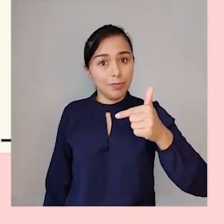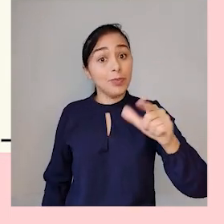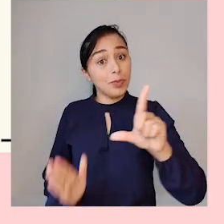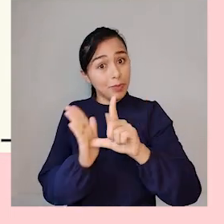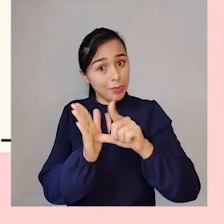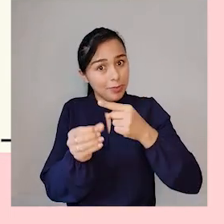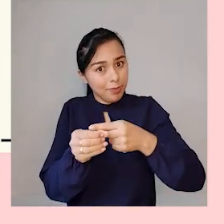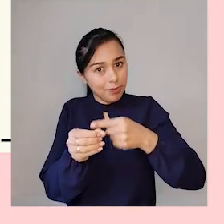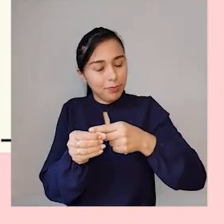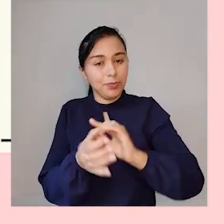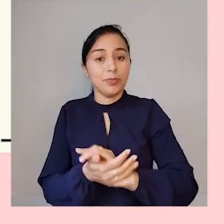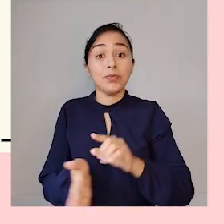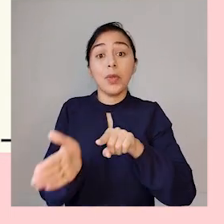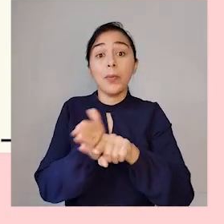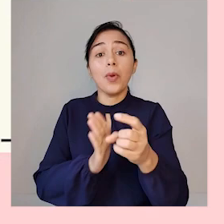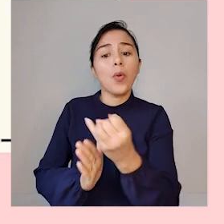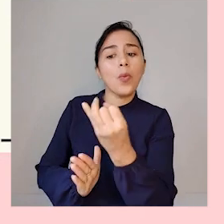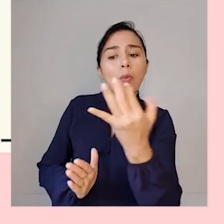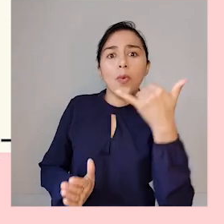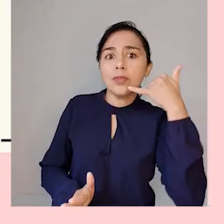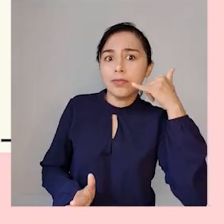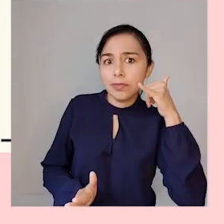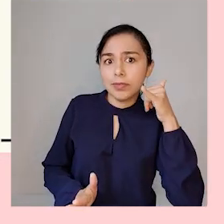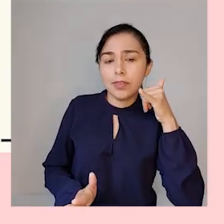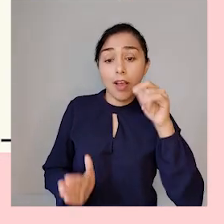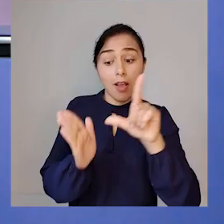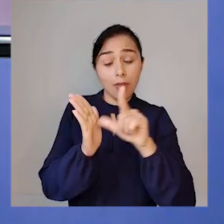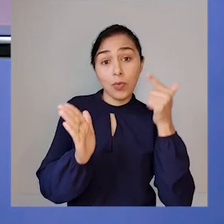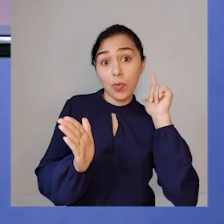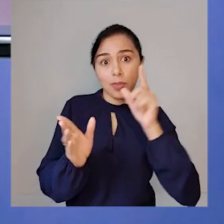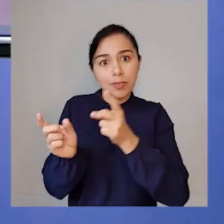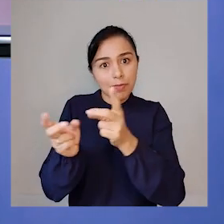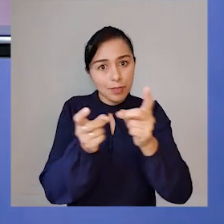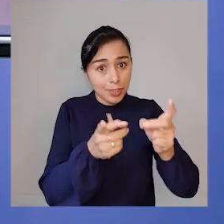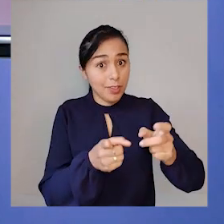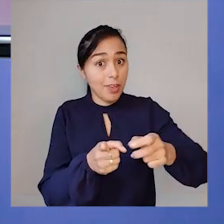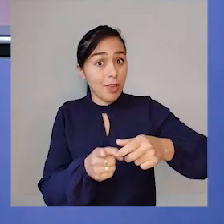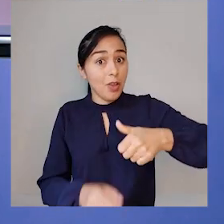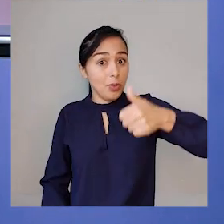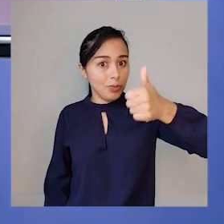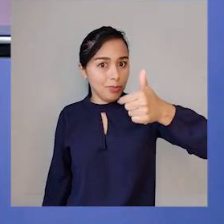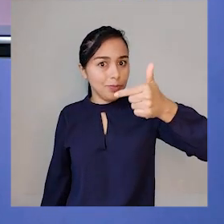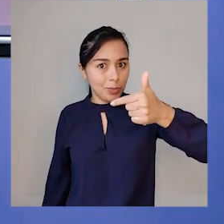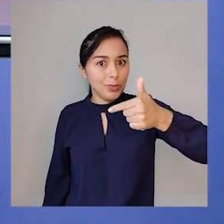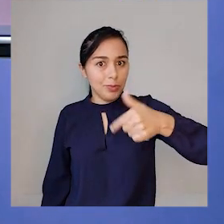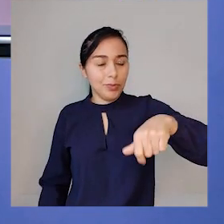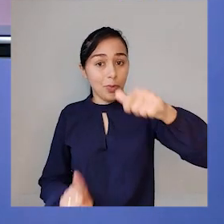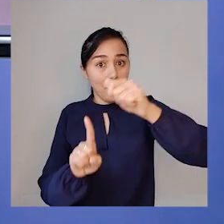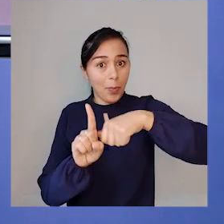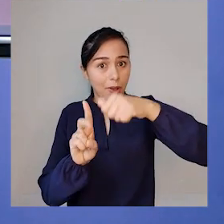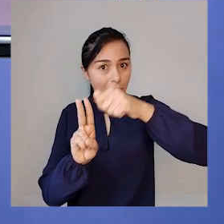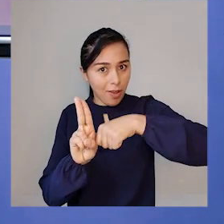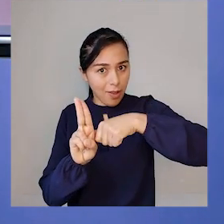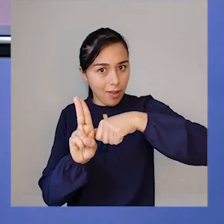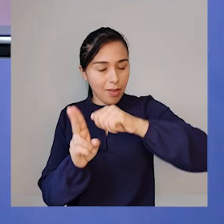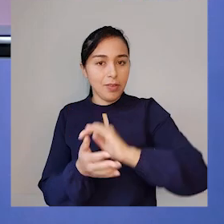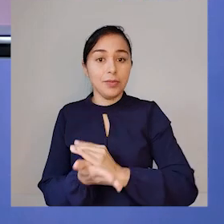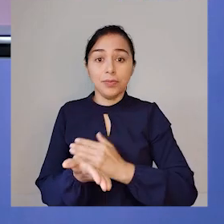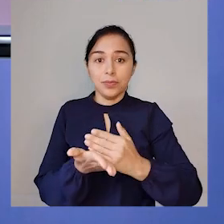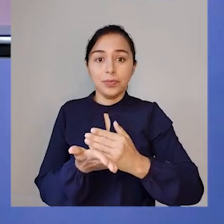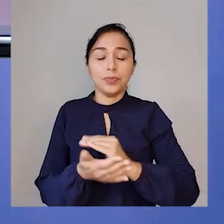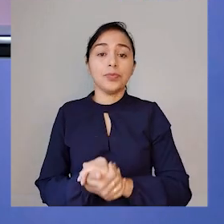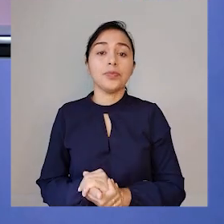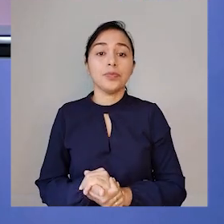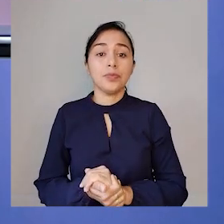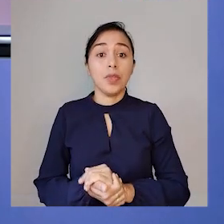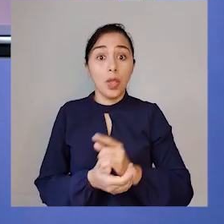total de telefones vendidos nos 2 primeiros meses? Primeira coisa, vamos identificar e organizar os dados que